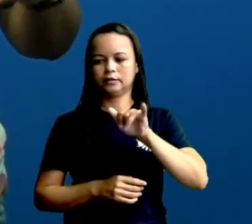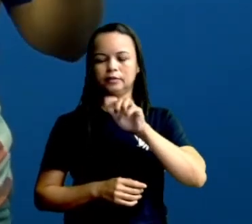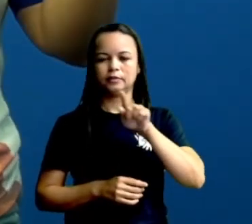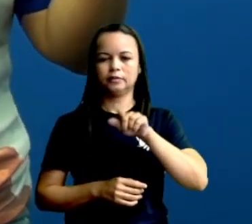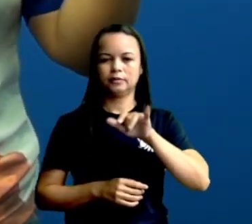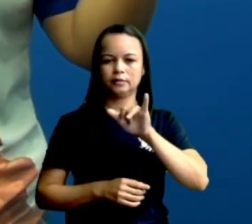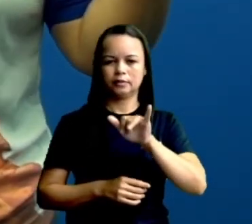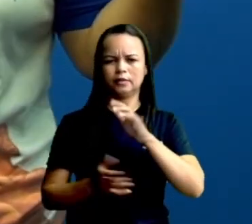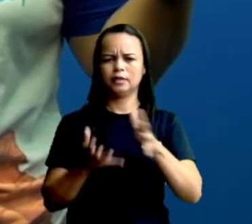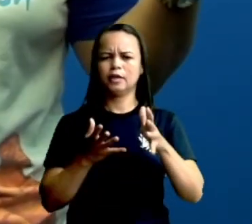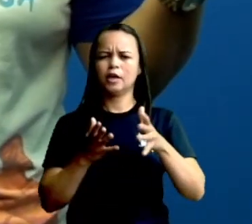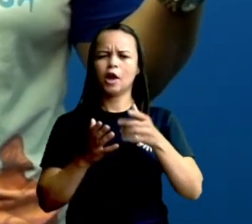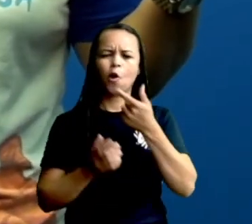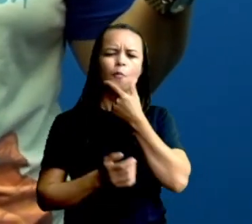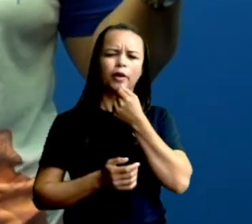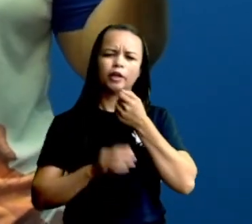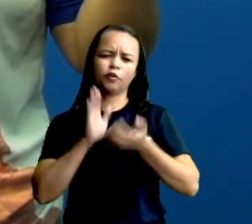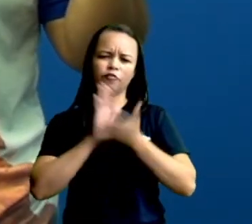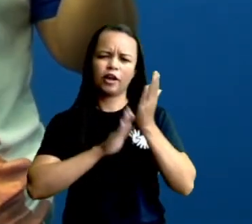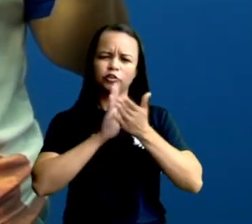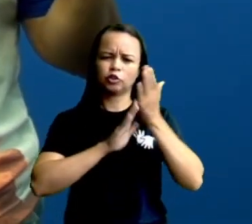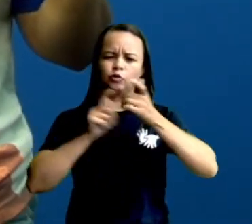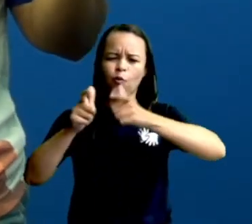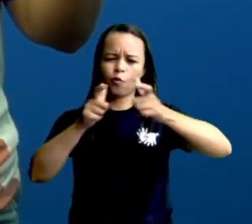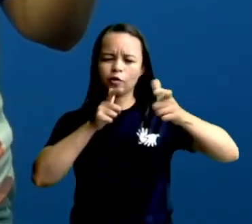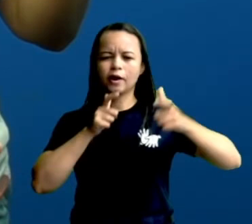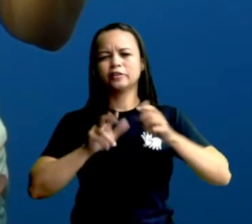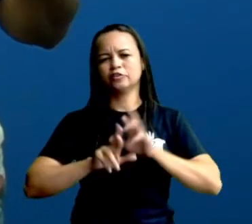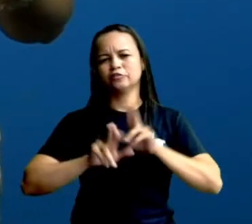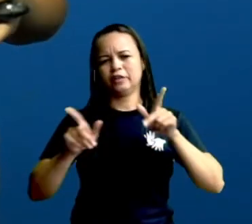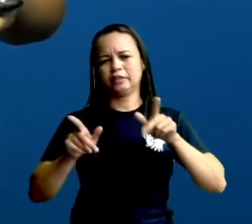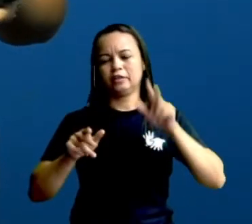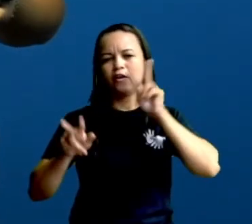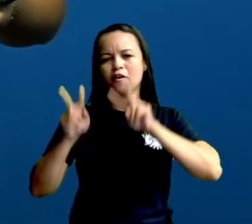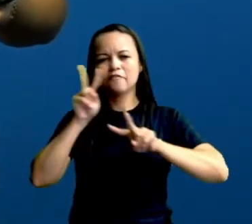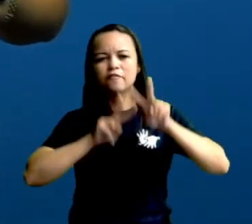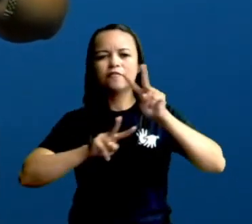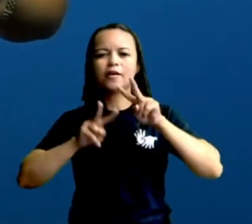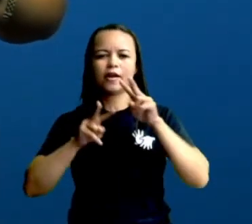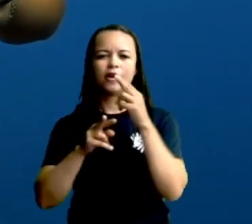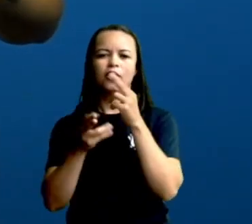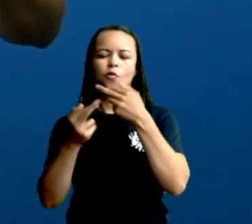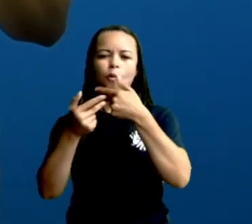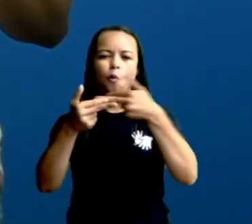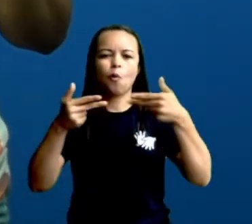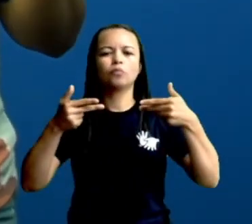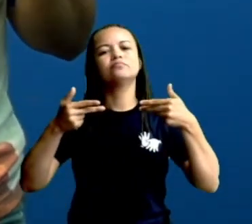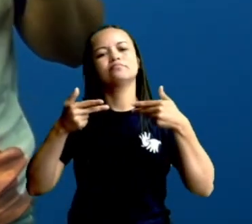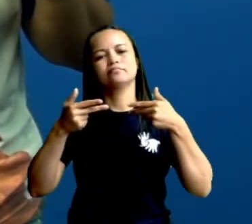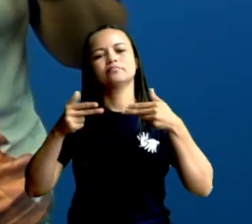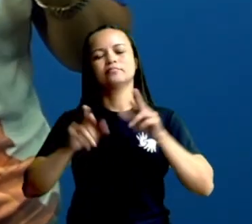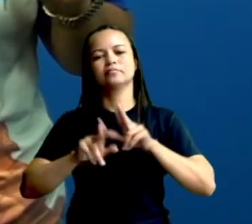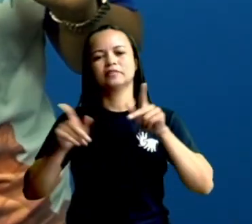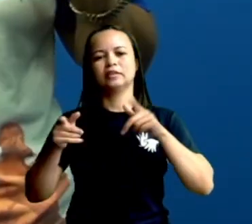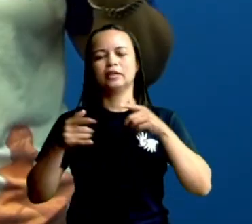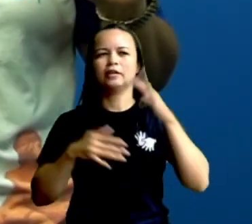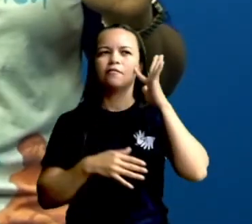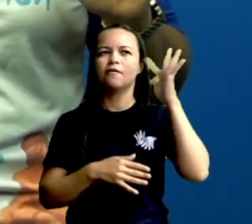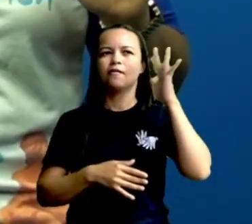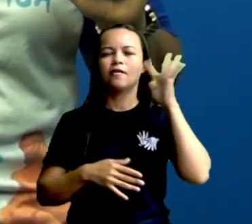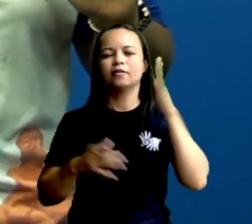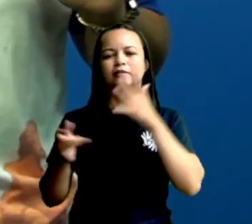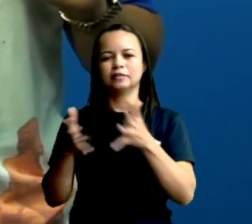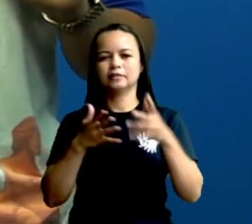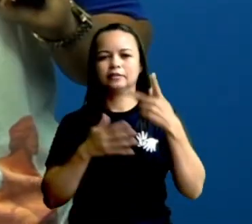viajante ele vai para vários lugares e eles ver várias paisagens E aí a gente vai viajar na imaginação